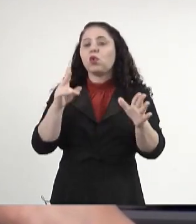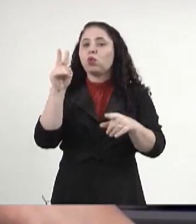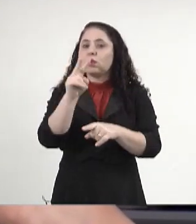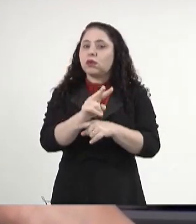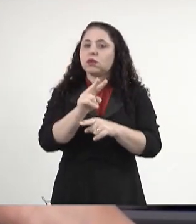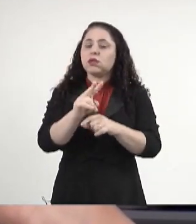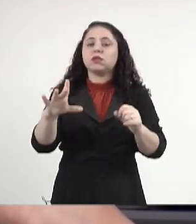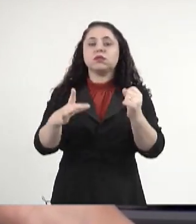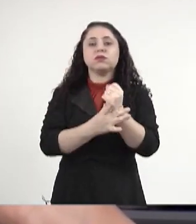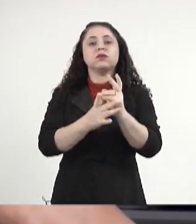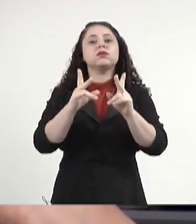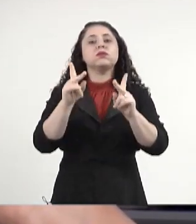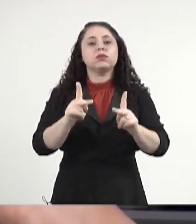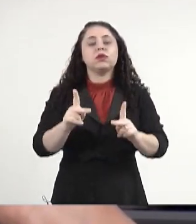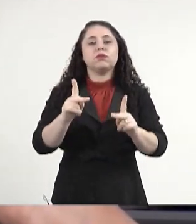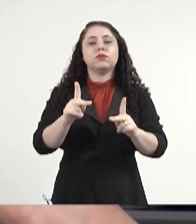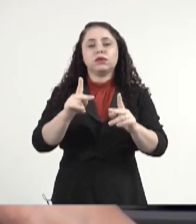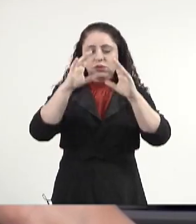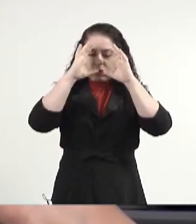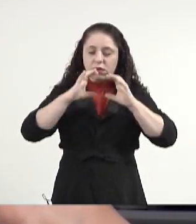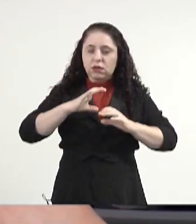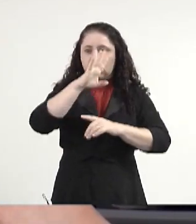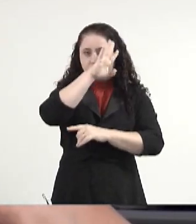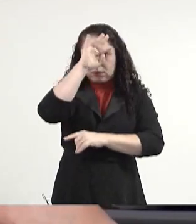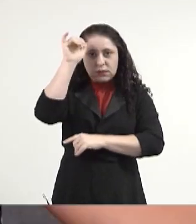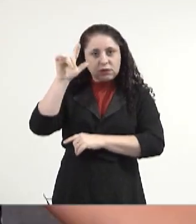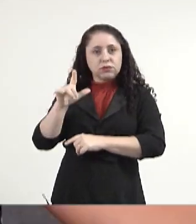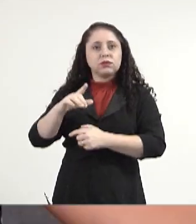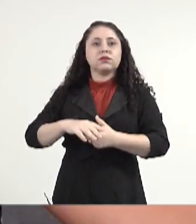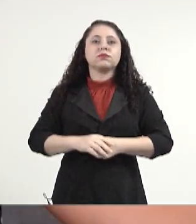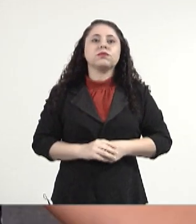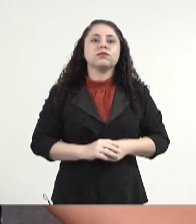da nossa segurança pública de todo cidadão sul-mato-grossense.